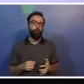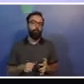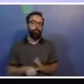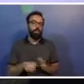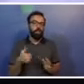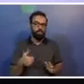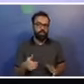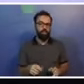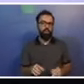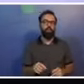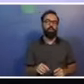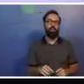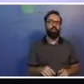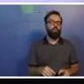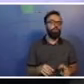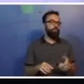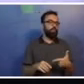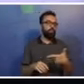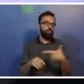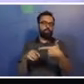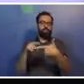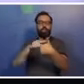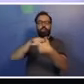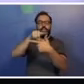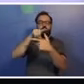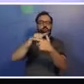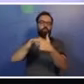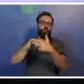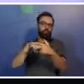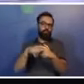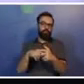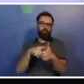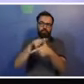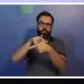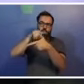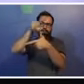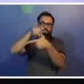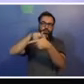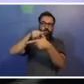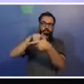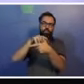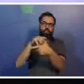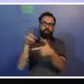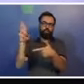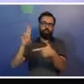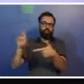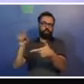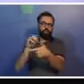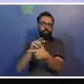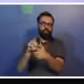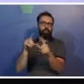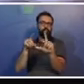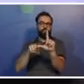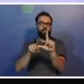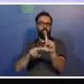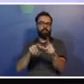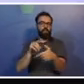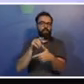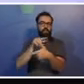um dos lados por uma letra qualquer, que é a incógnita. Por exemplo, a letra